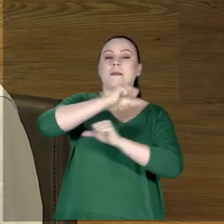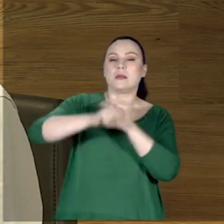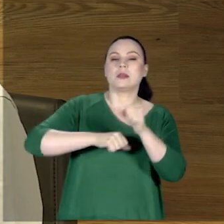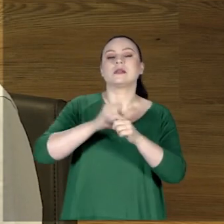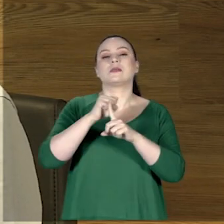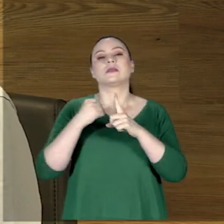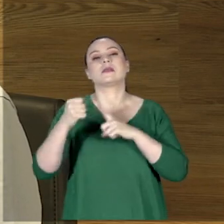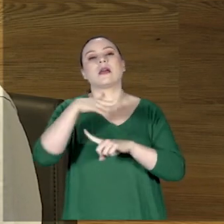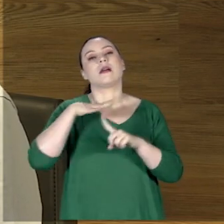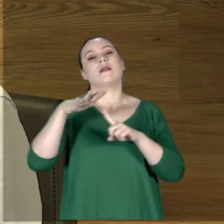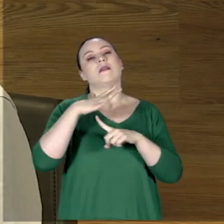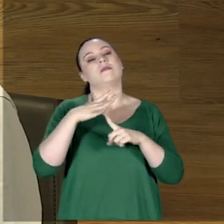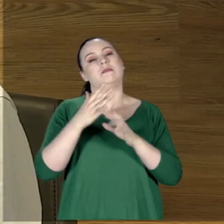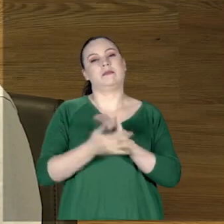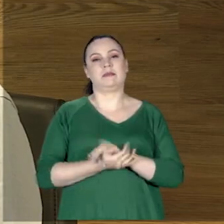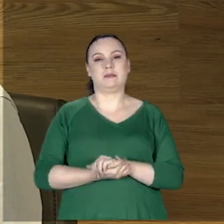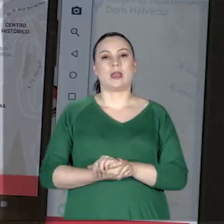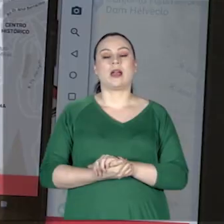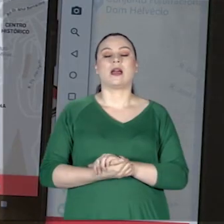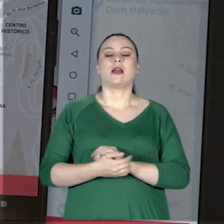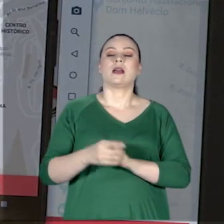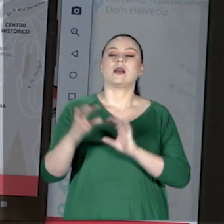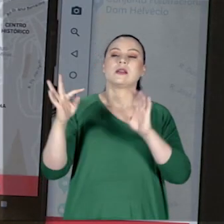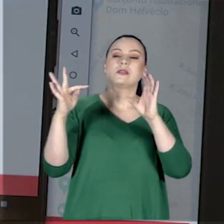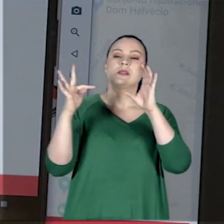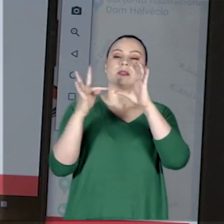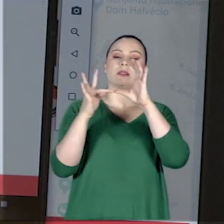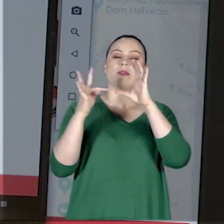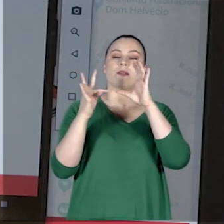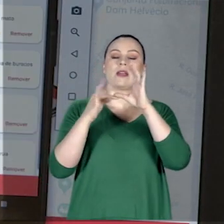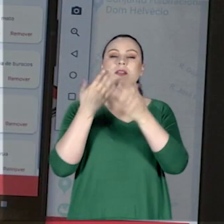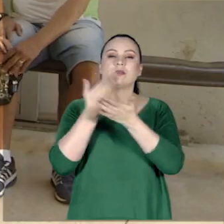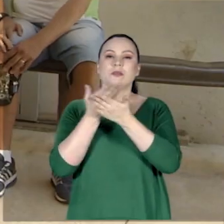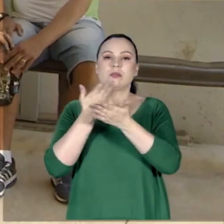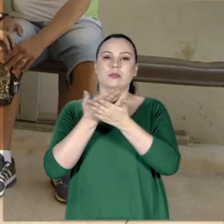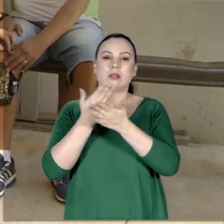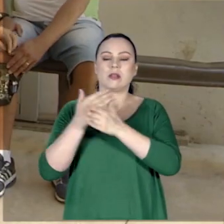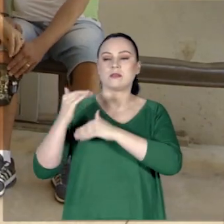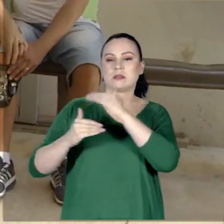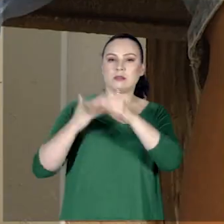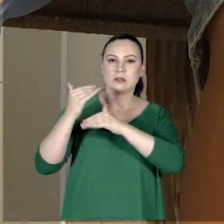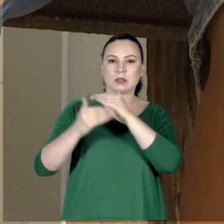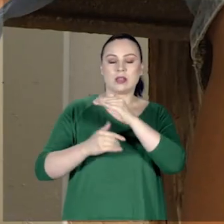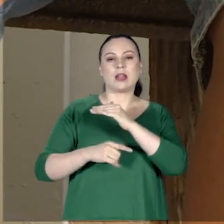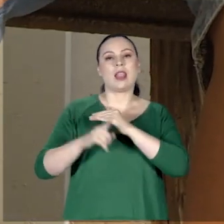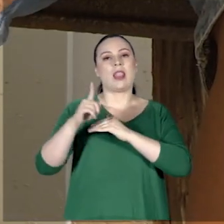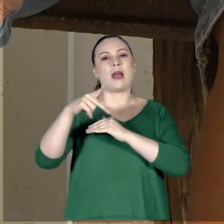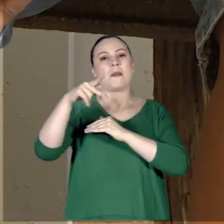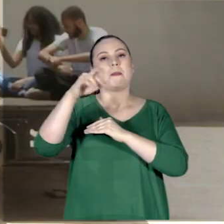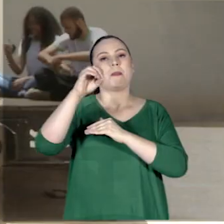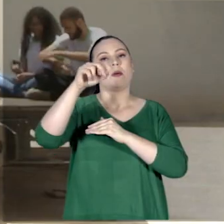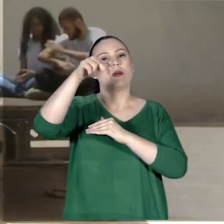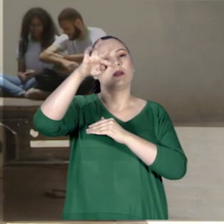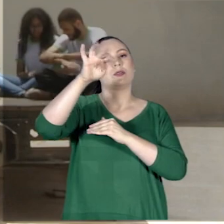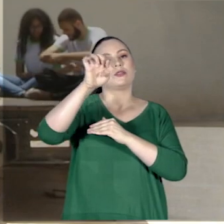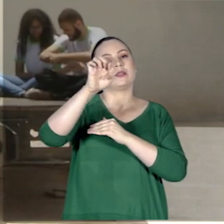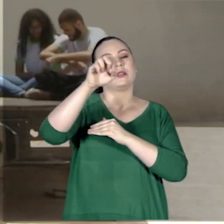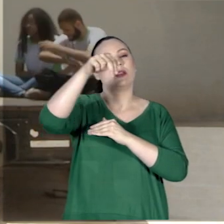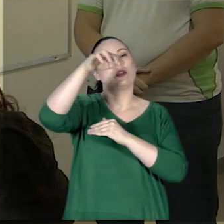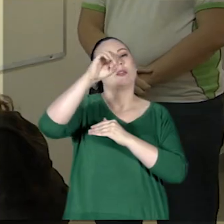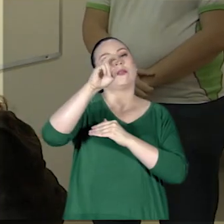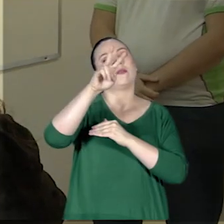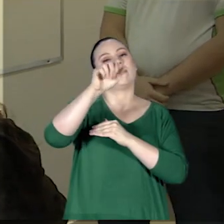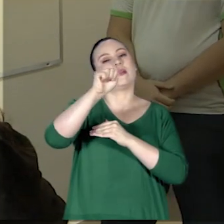nele. É uma ferramenta de transformação social, sem dúvida. Amanhã, na terceira reportagem da série, inovações desenvolvidas por estudantes do